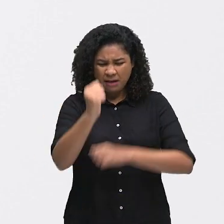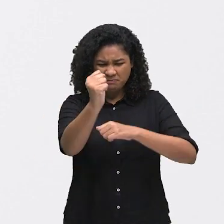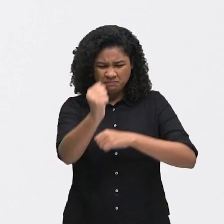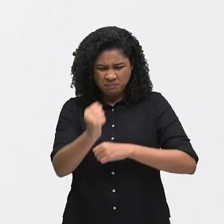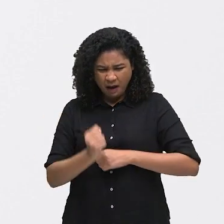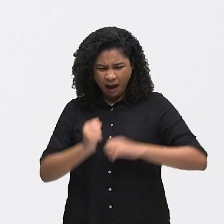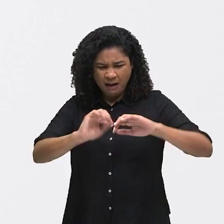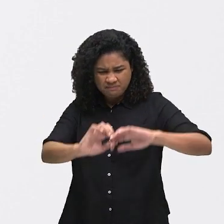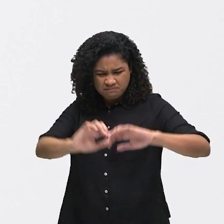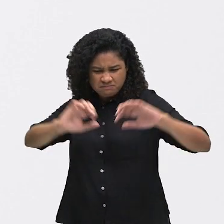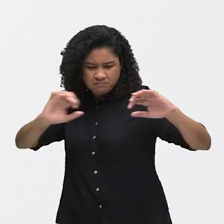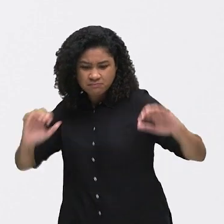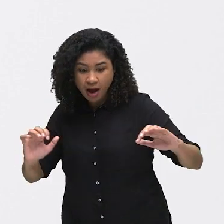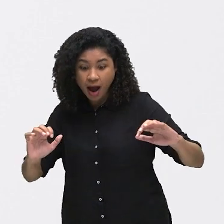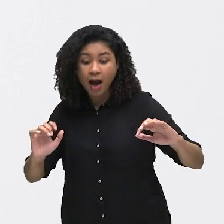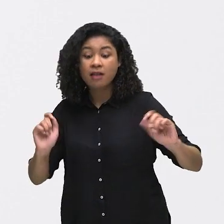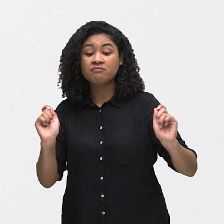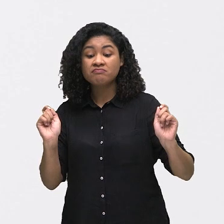de abrir.